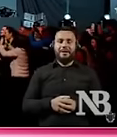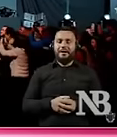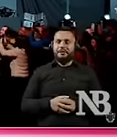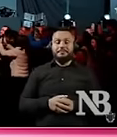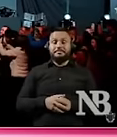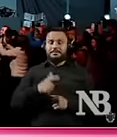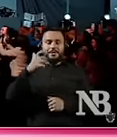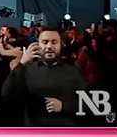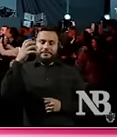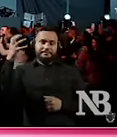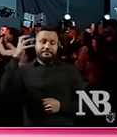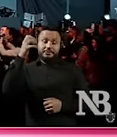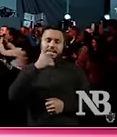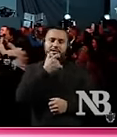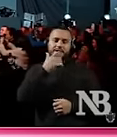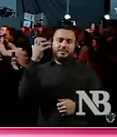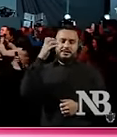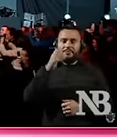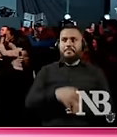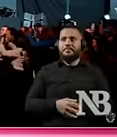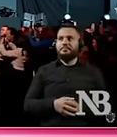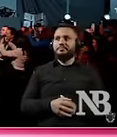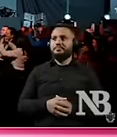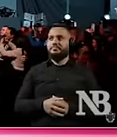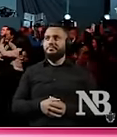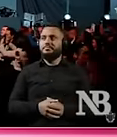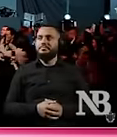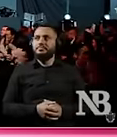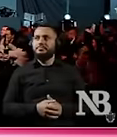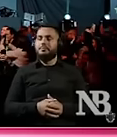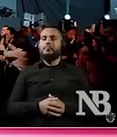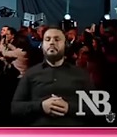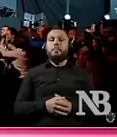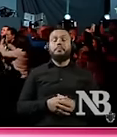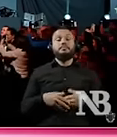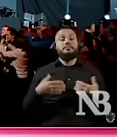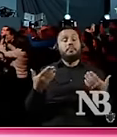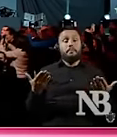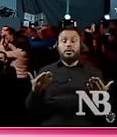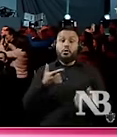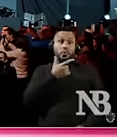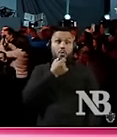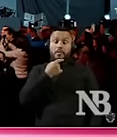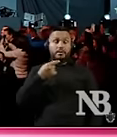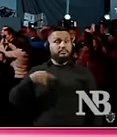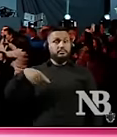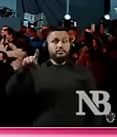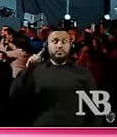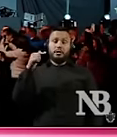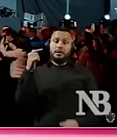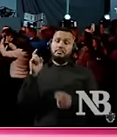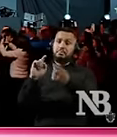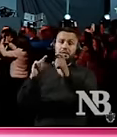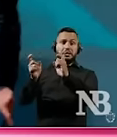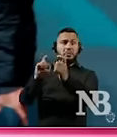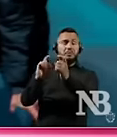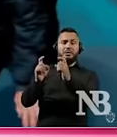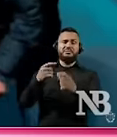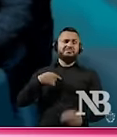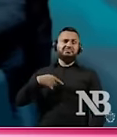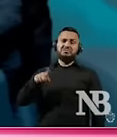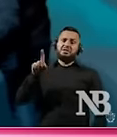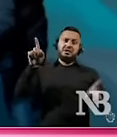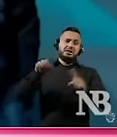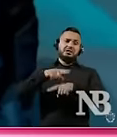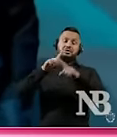aí, como você sai de algo bem, né? E nisso, ele não foi para esse encontro que aconteceria